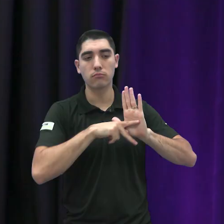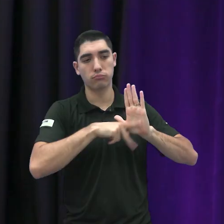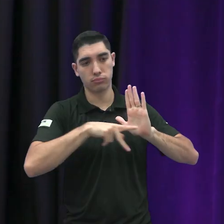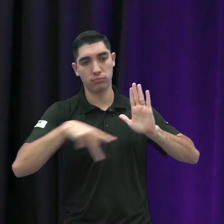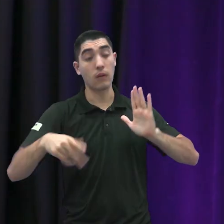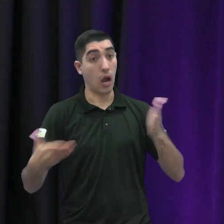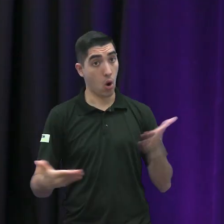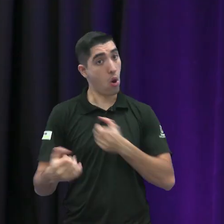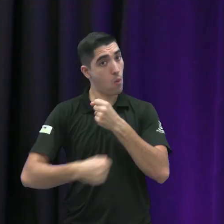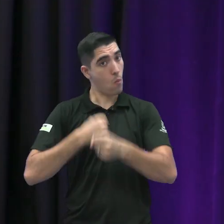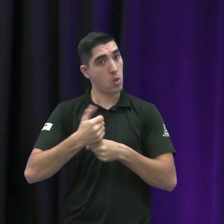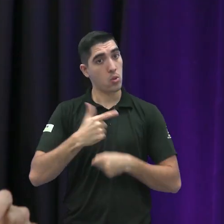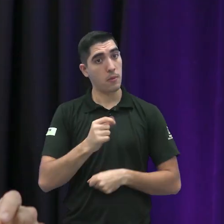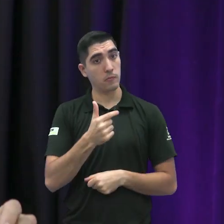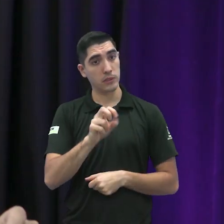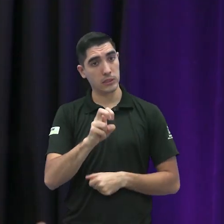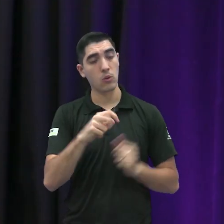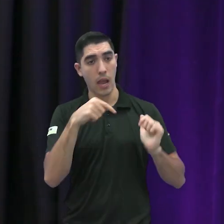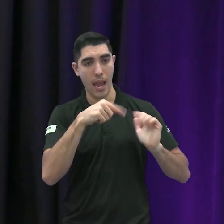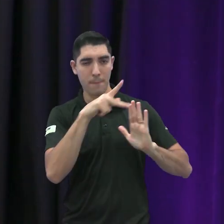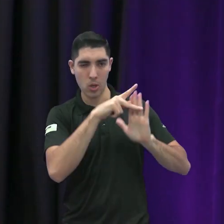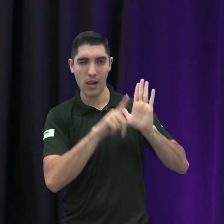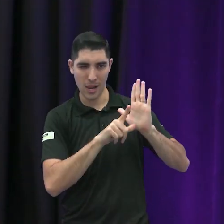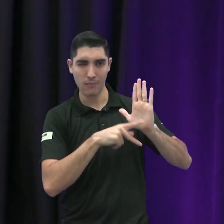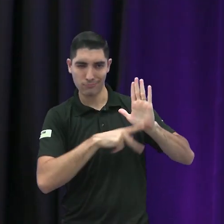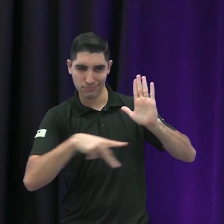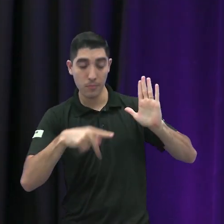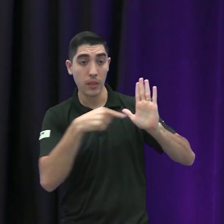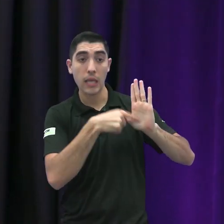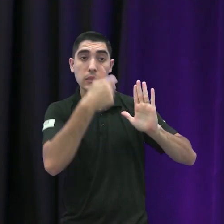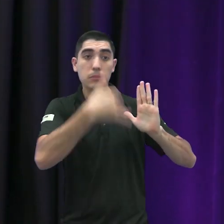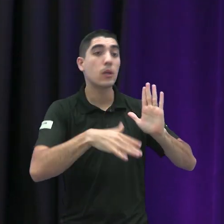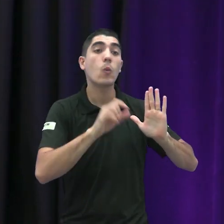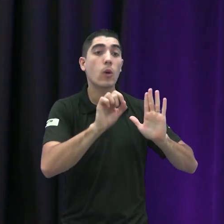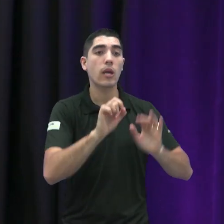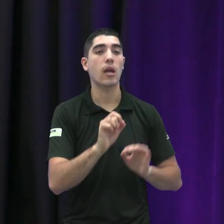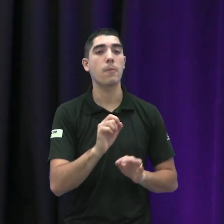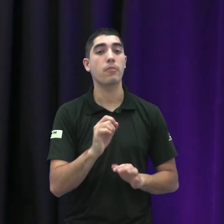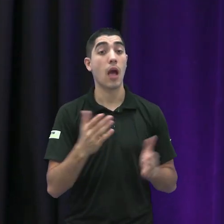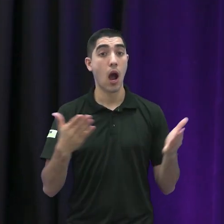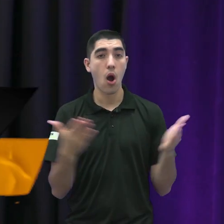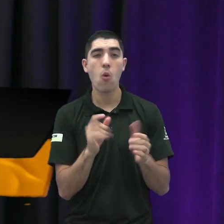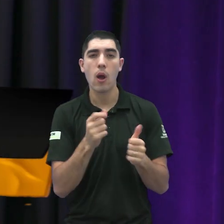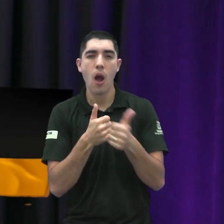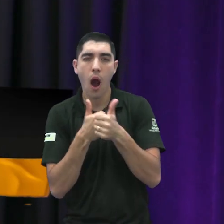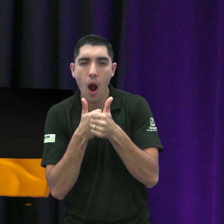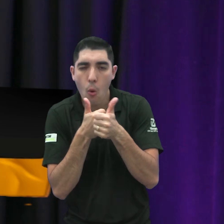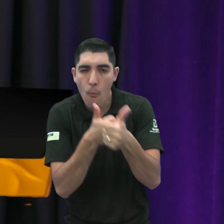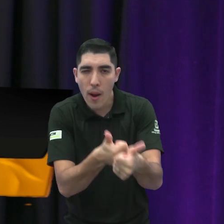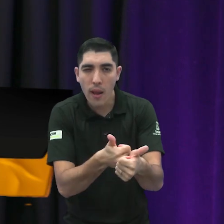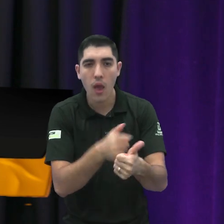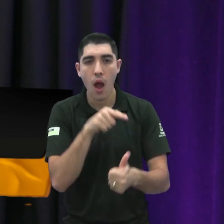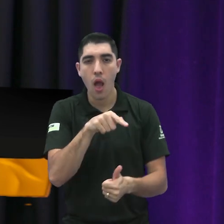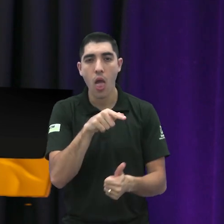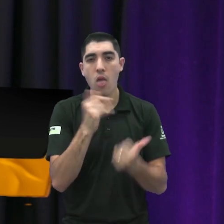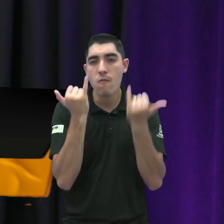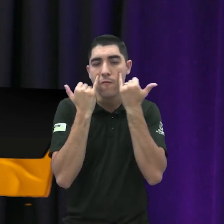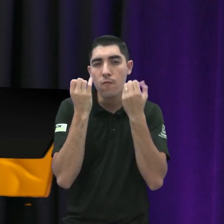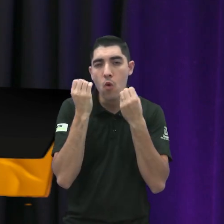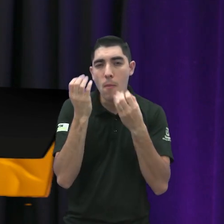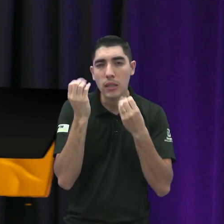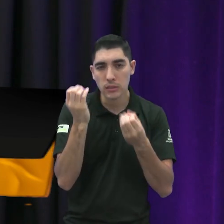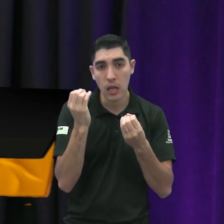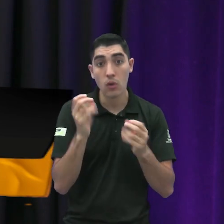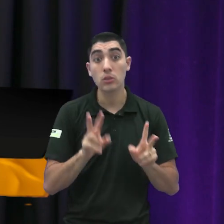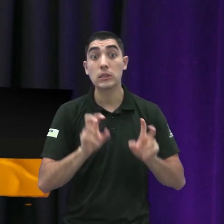agora em 2025, que é para acompanhar mais de perto, fazer um balanço dos dados da violação